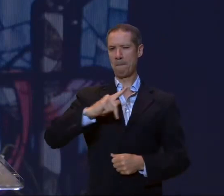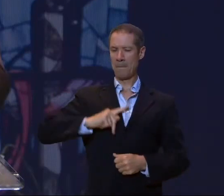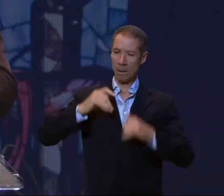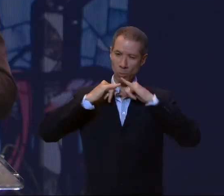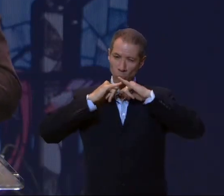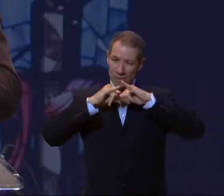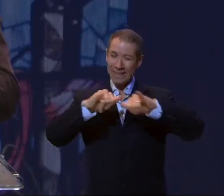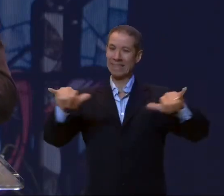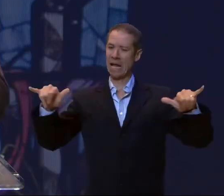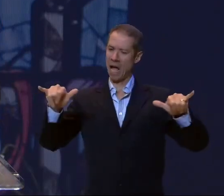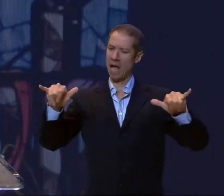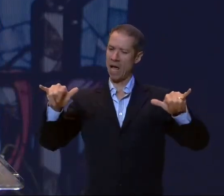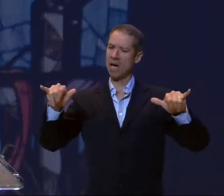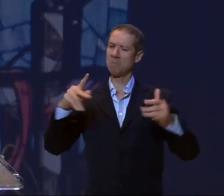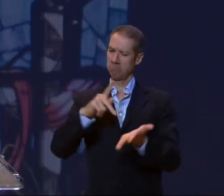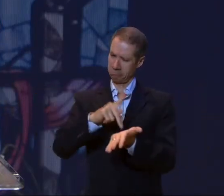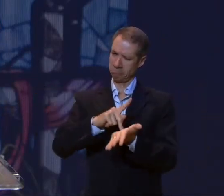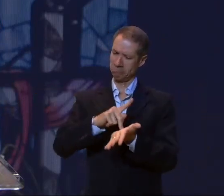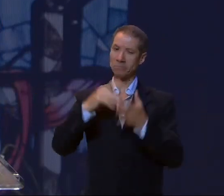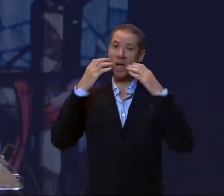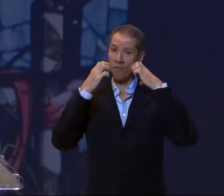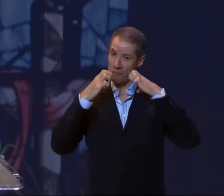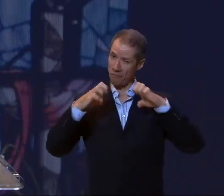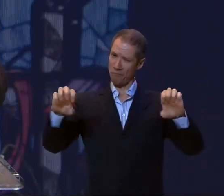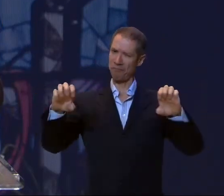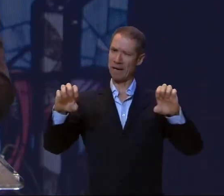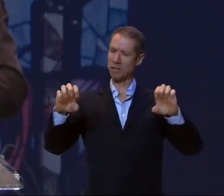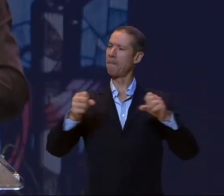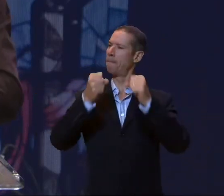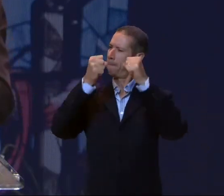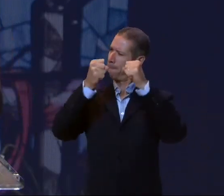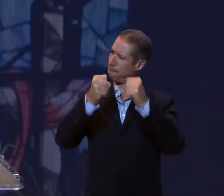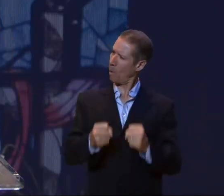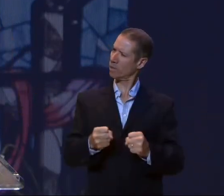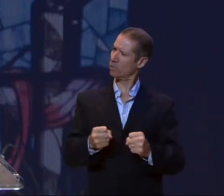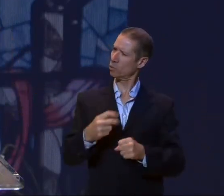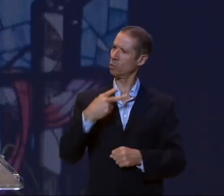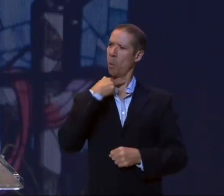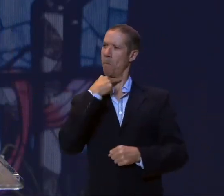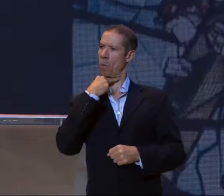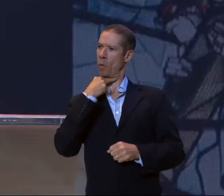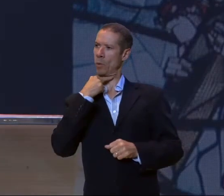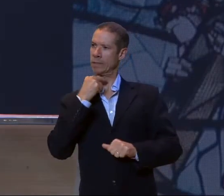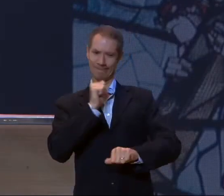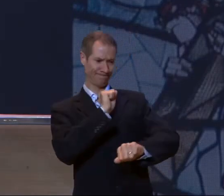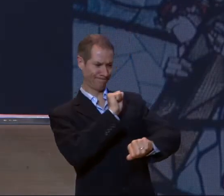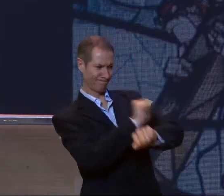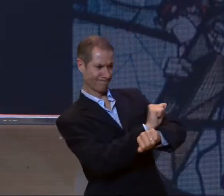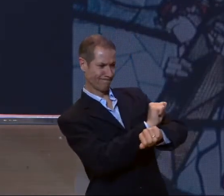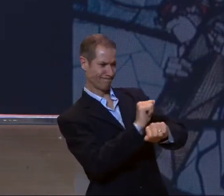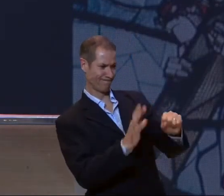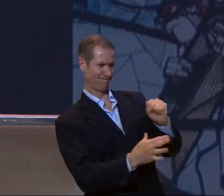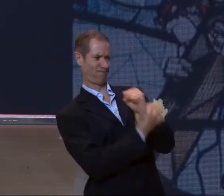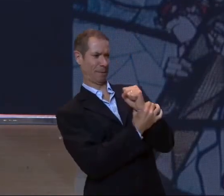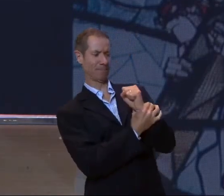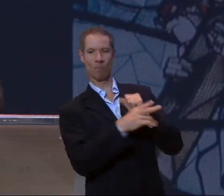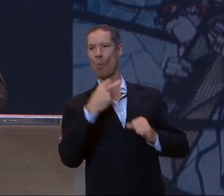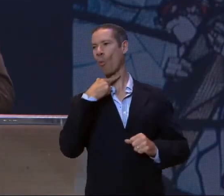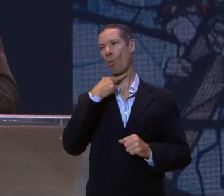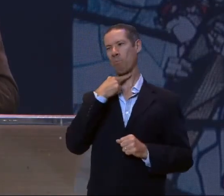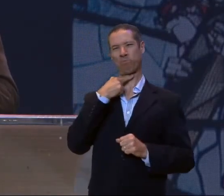isso aqui, e de fato, o Evangelho ele é poderoso, ele não pode ser abafado, contido,